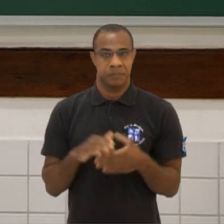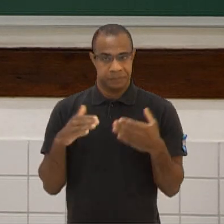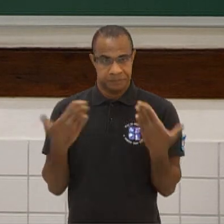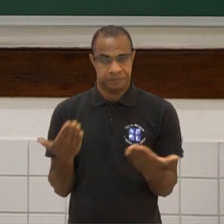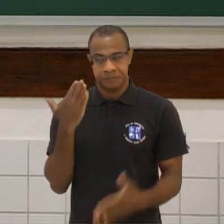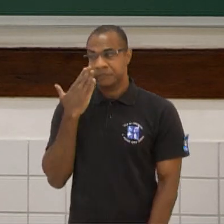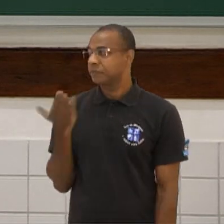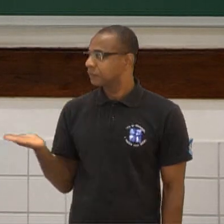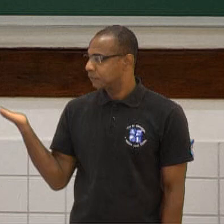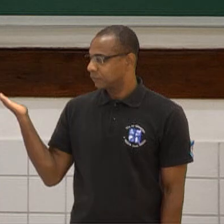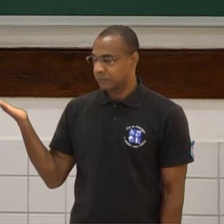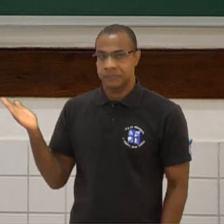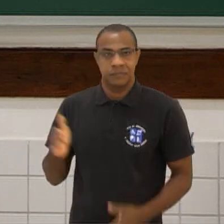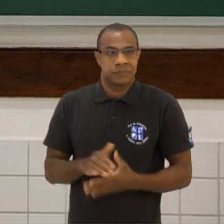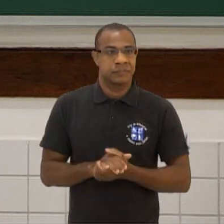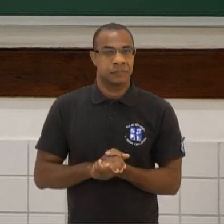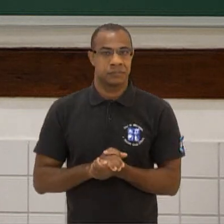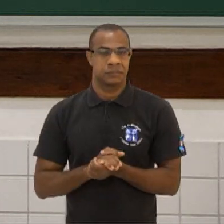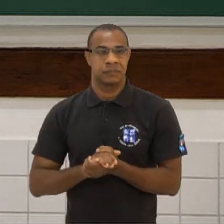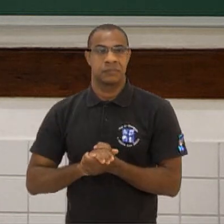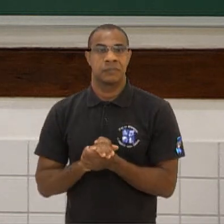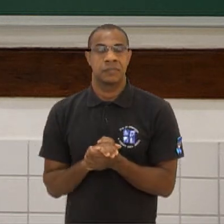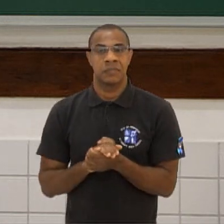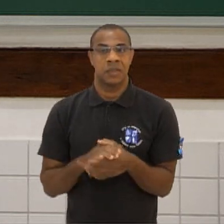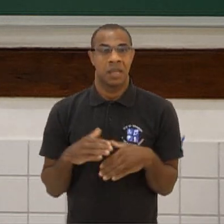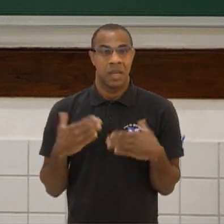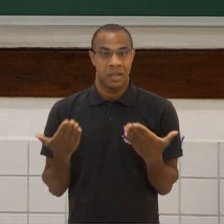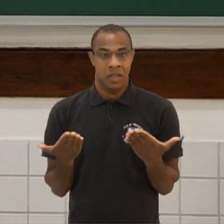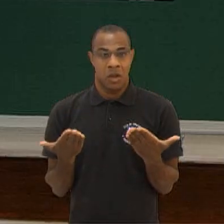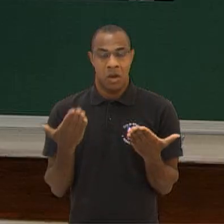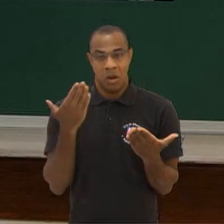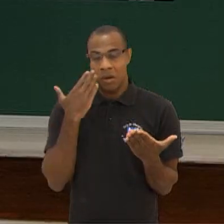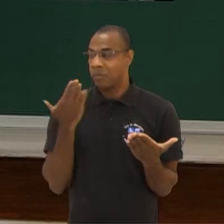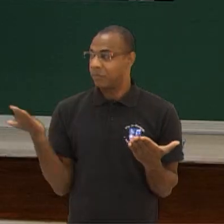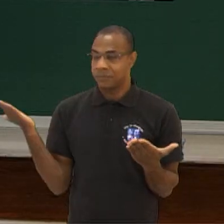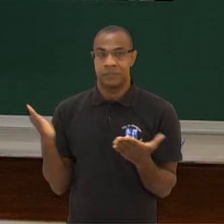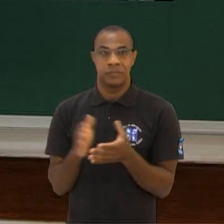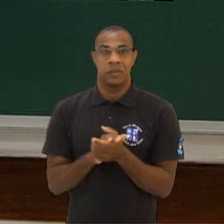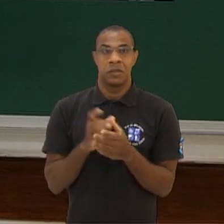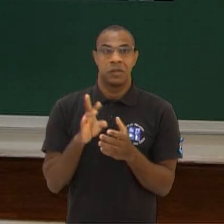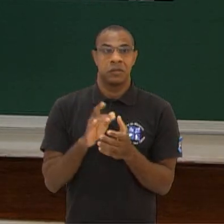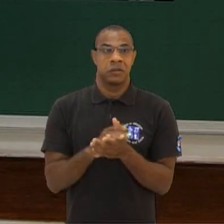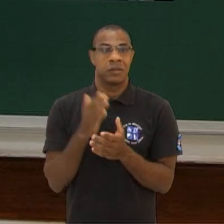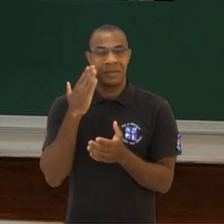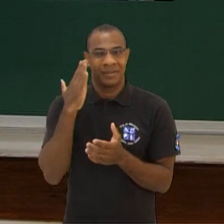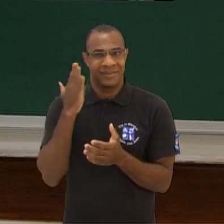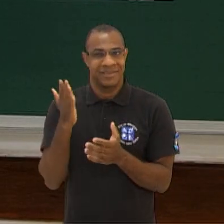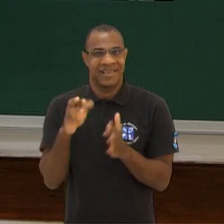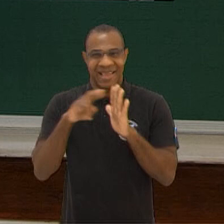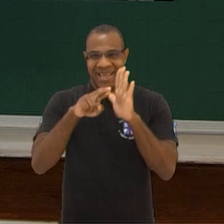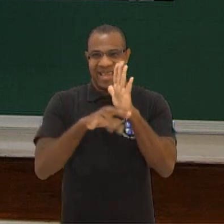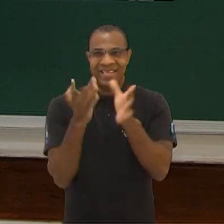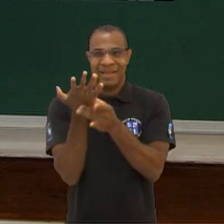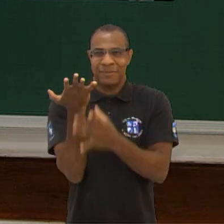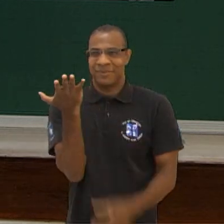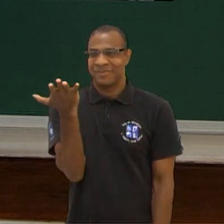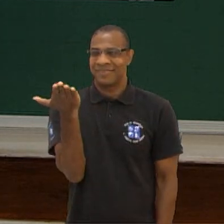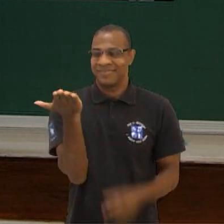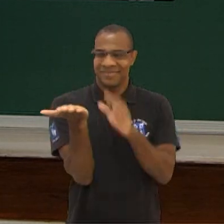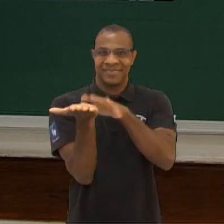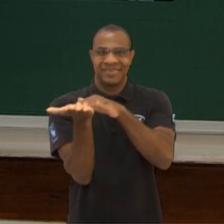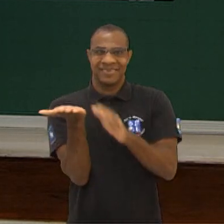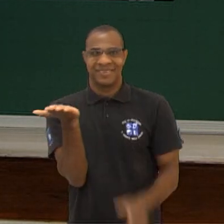Então, olha só, gente, espero que vocês tenham feito com facilidade, né? Só aplicar a regra da mão direita, então você pega a sua mão direita,